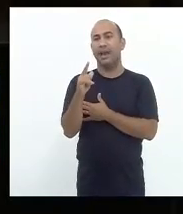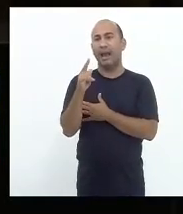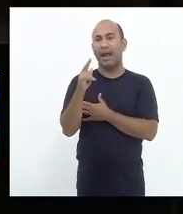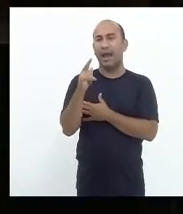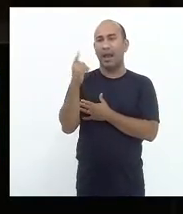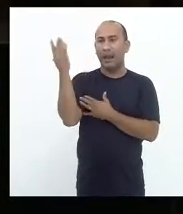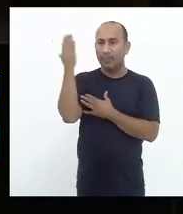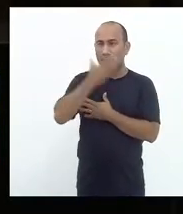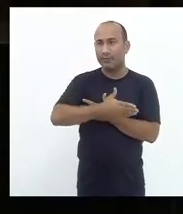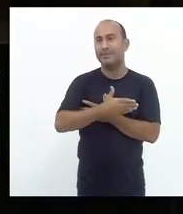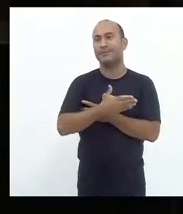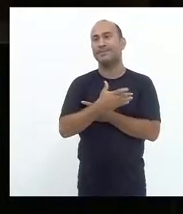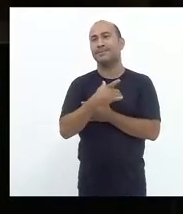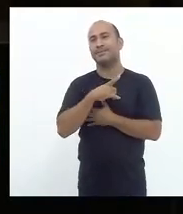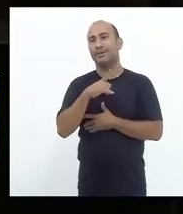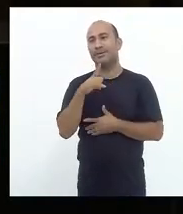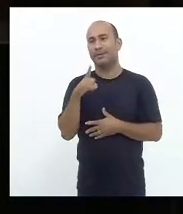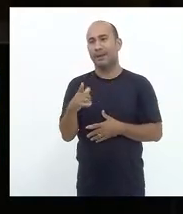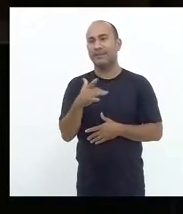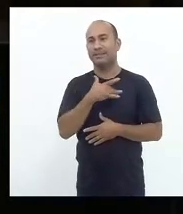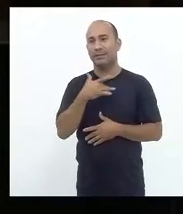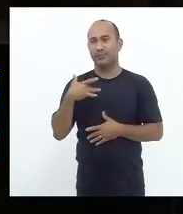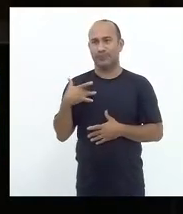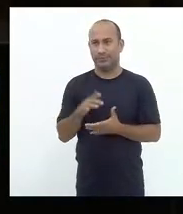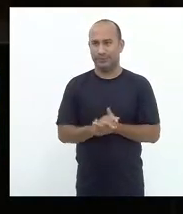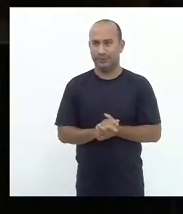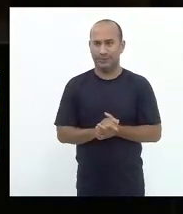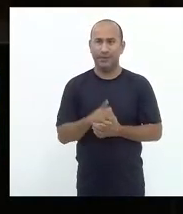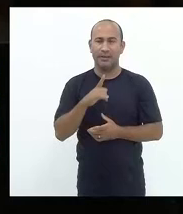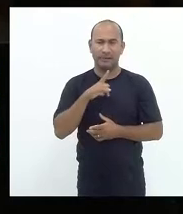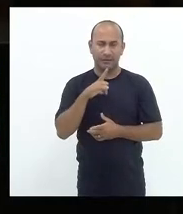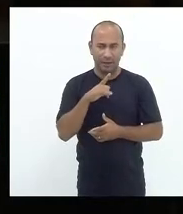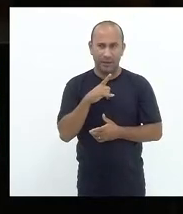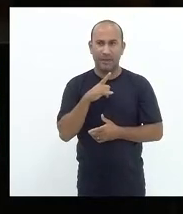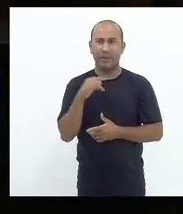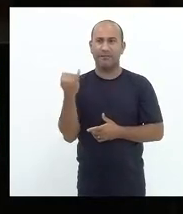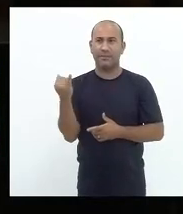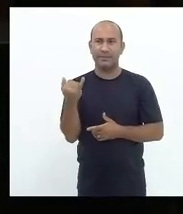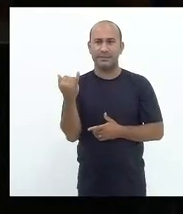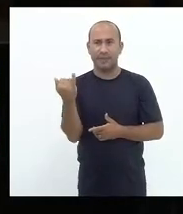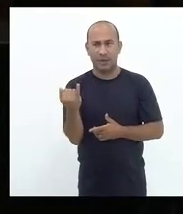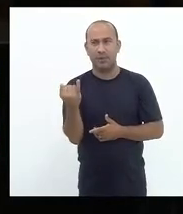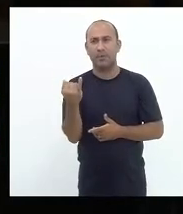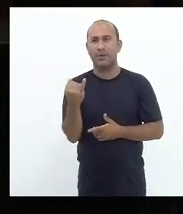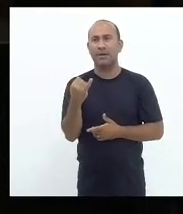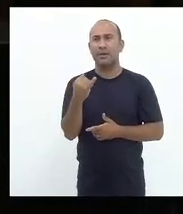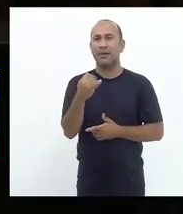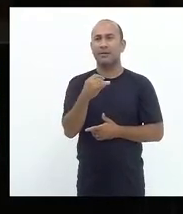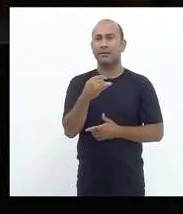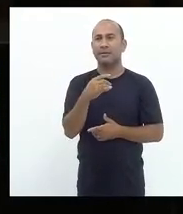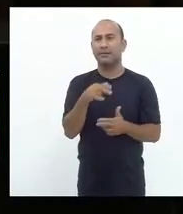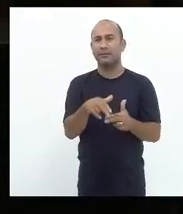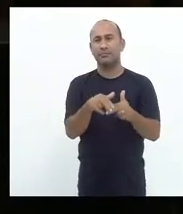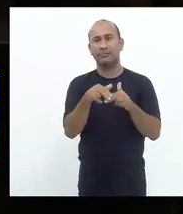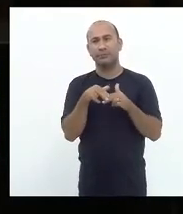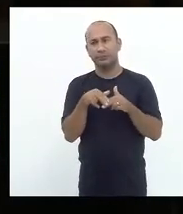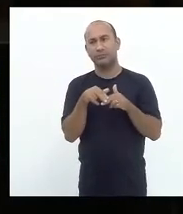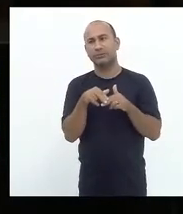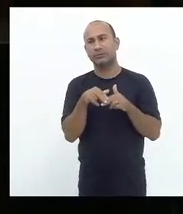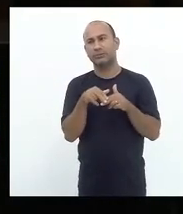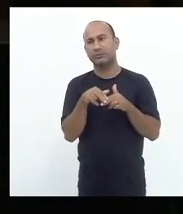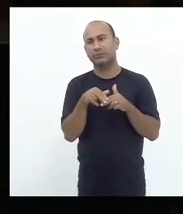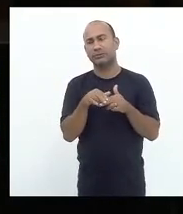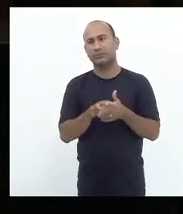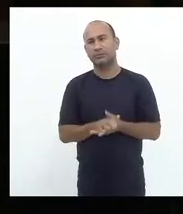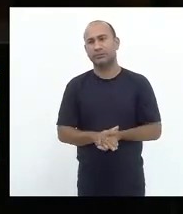essa a situação que a gente tem no Brasil. Infração, inclusive, das medidas sanitárias,